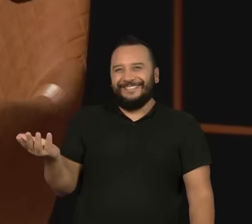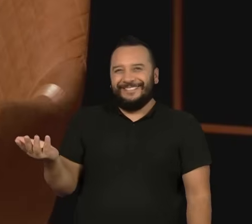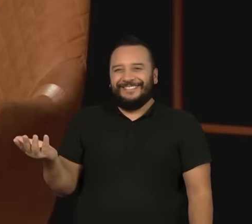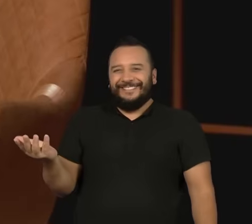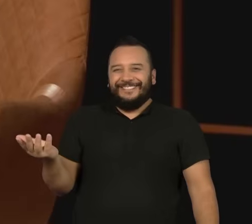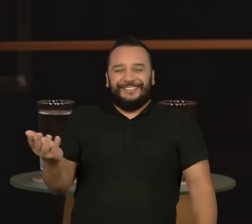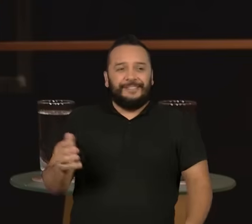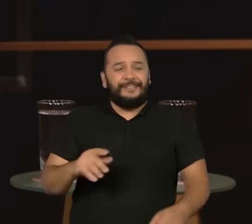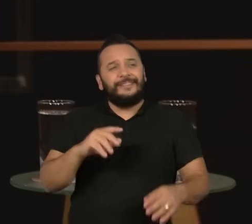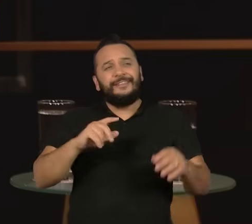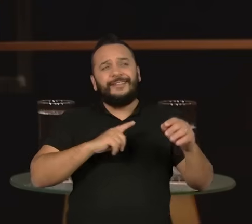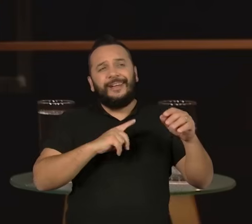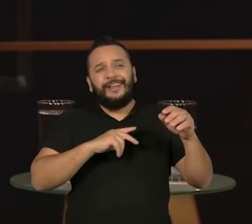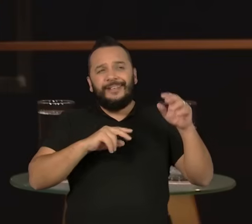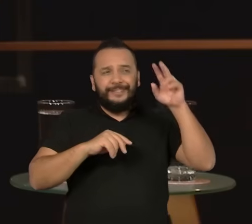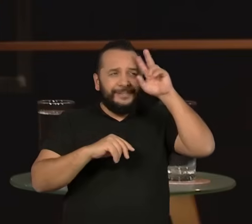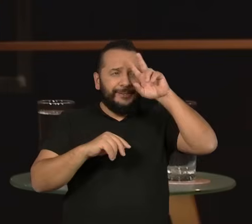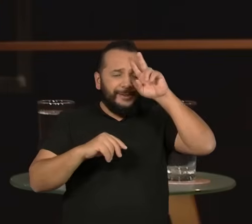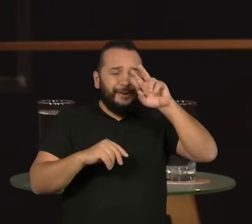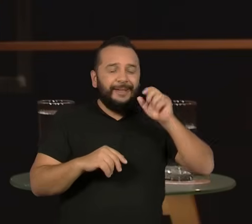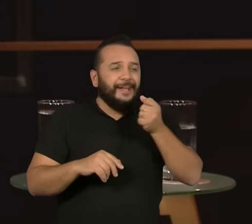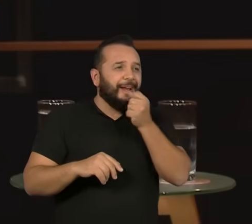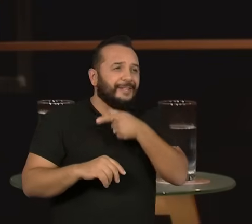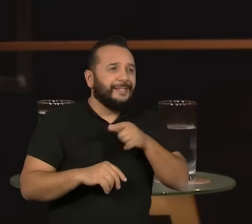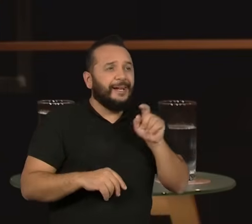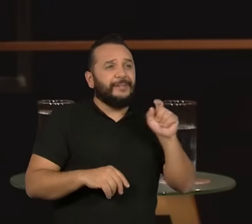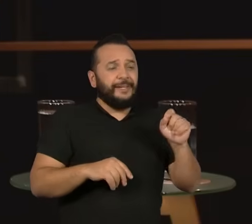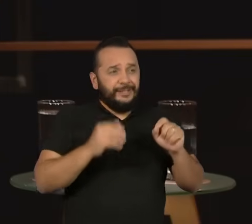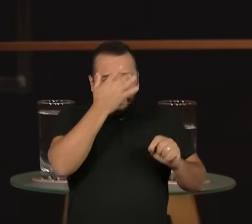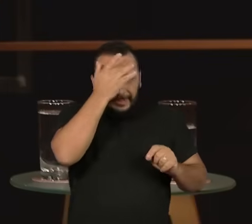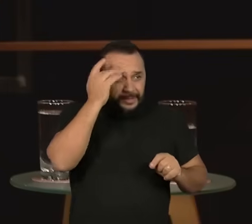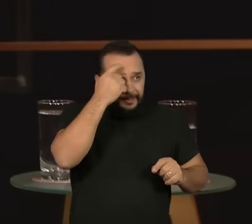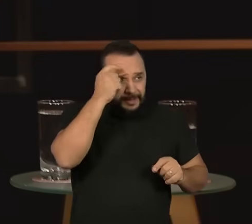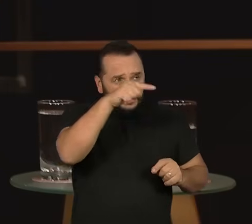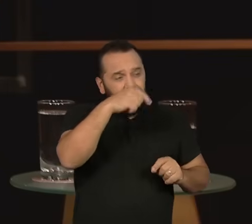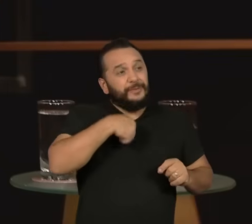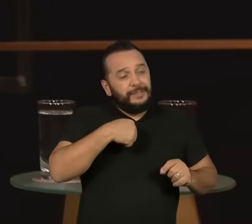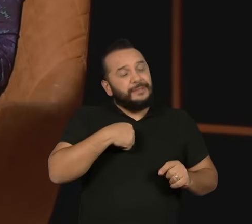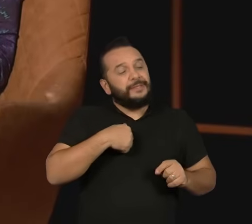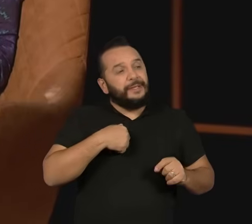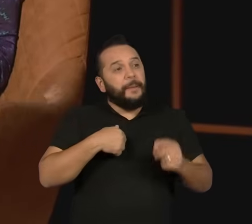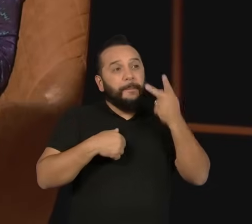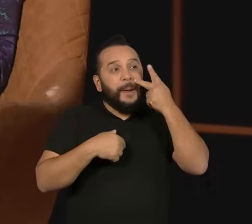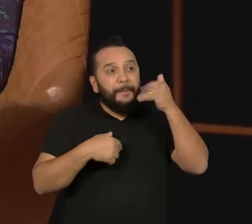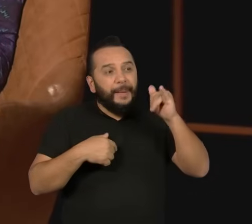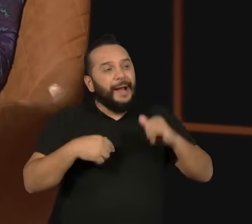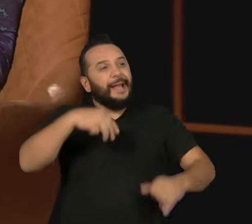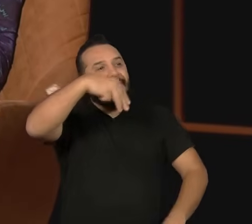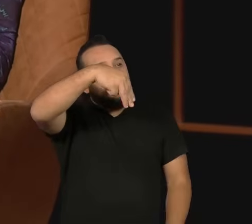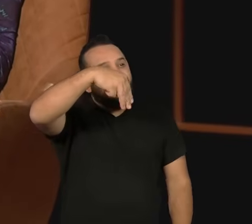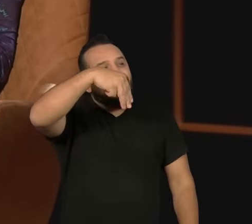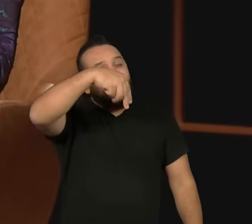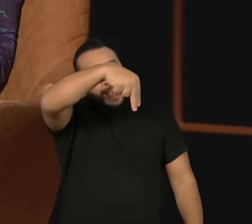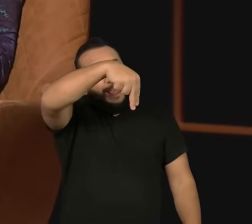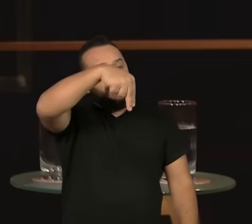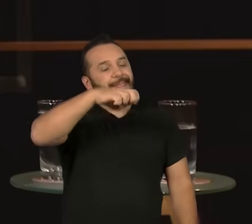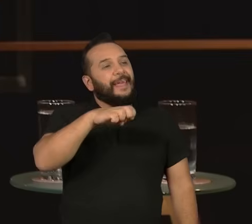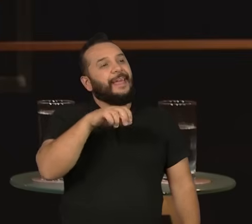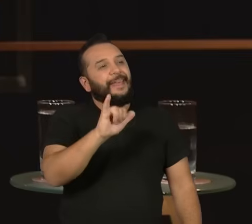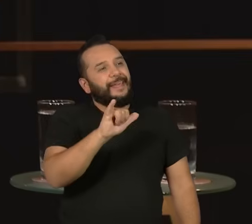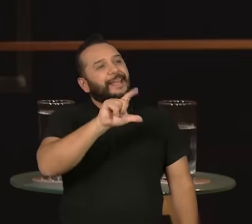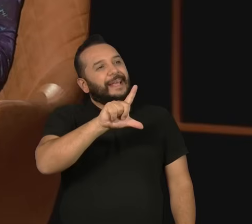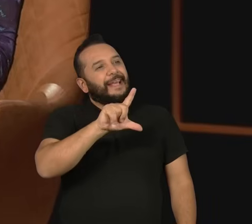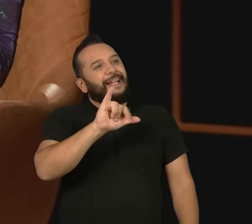Enfim. Tem uma história engraçada que durante muito tempo as pessoas achavam que você era filha do Ney Lisboa, que é um outro compositor gaúcho muito